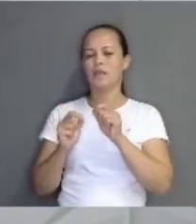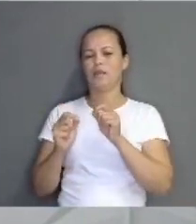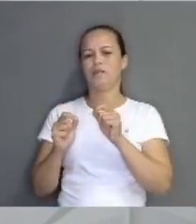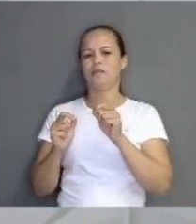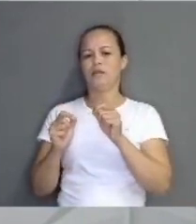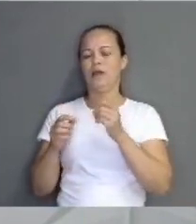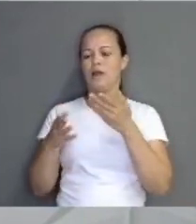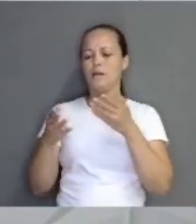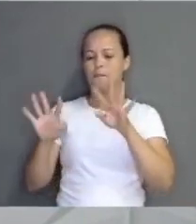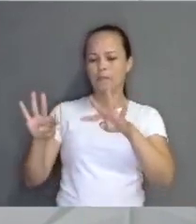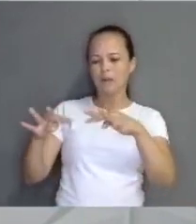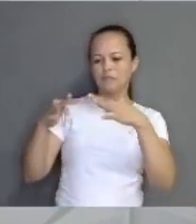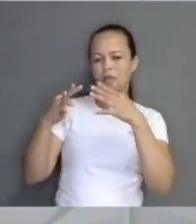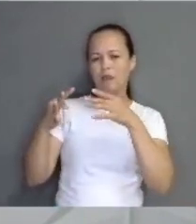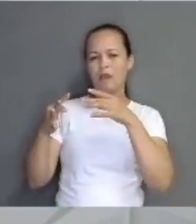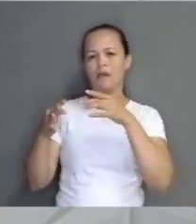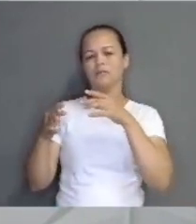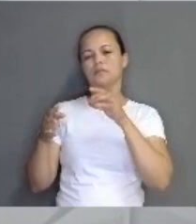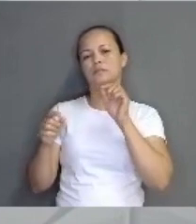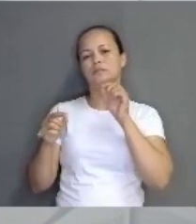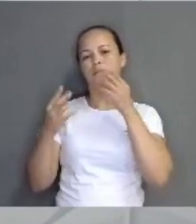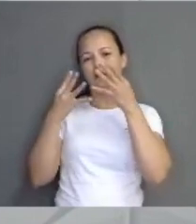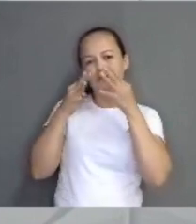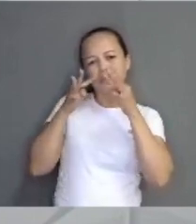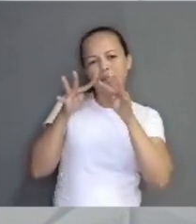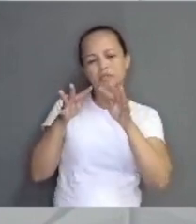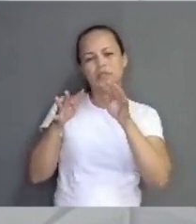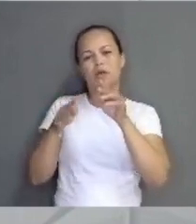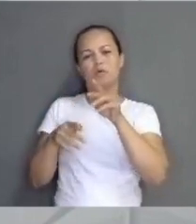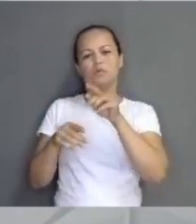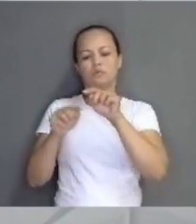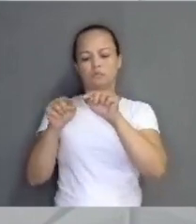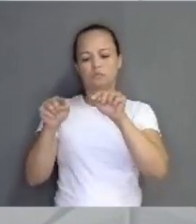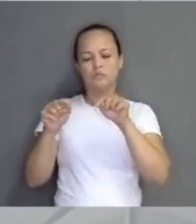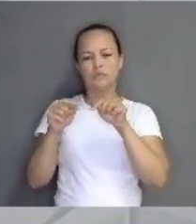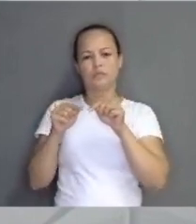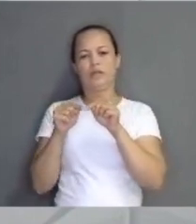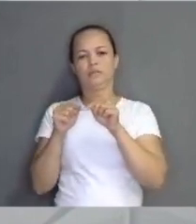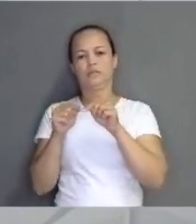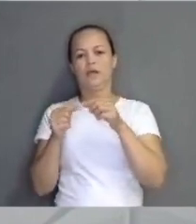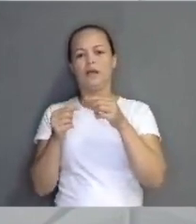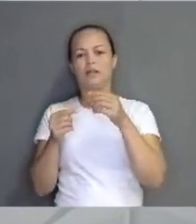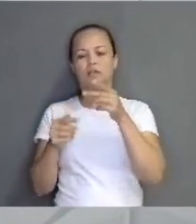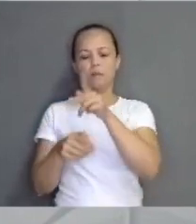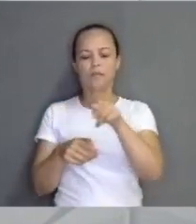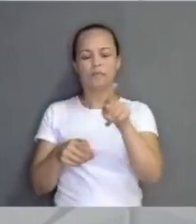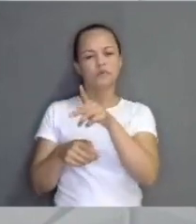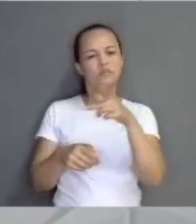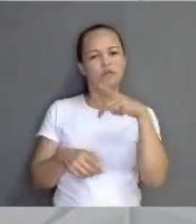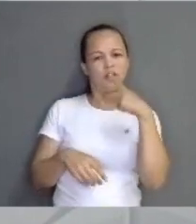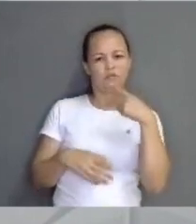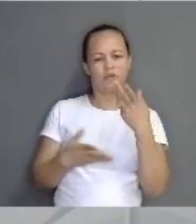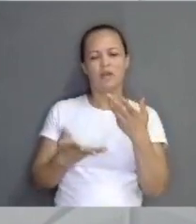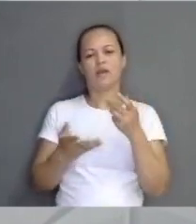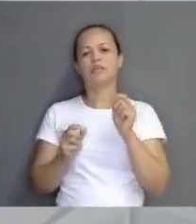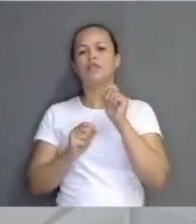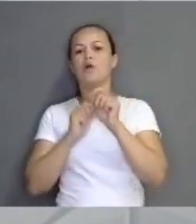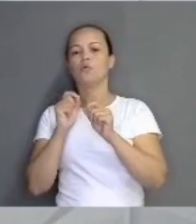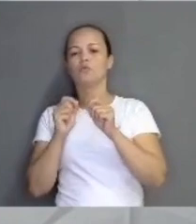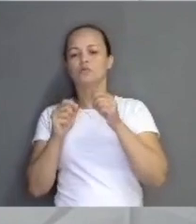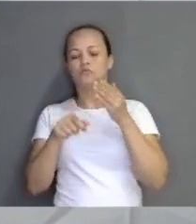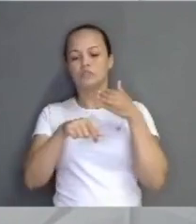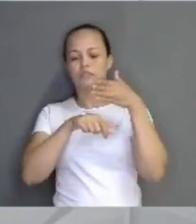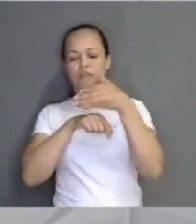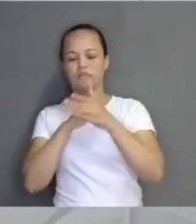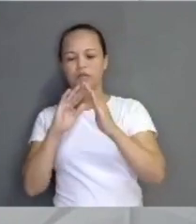está falando. Então, a intenção de você ir para aquela escola, de fazer parte daquele grupo social, é de